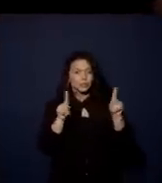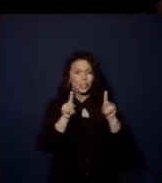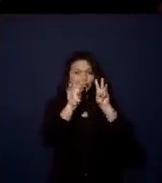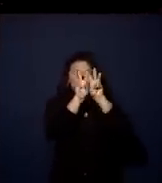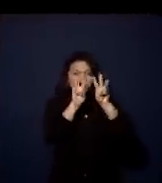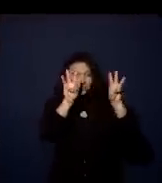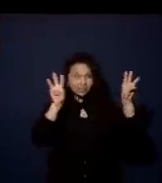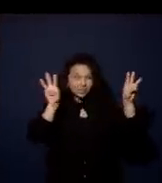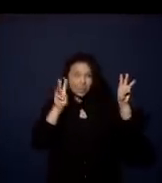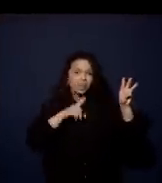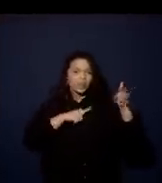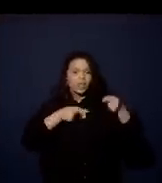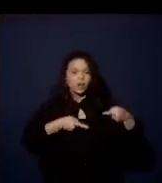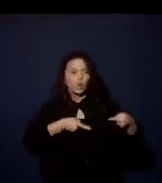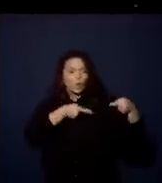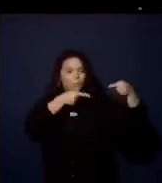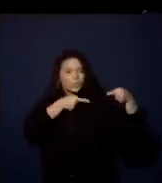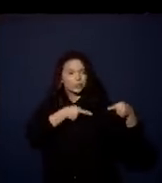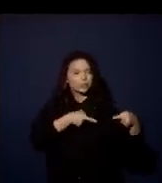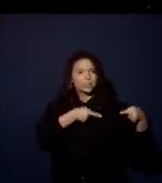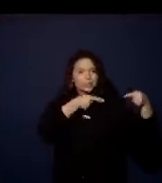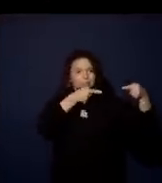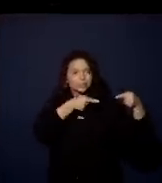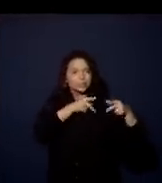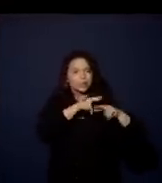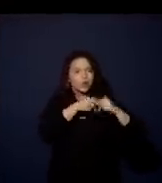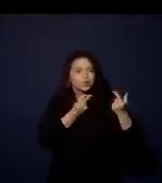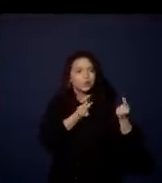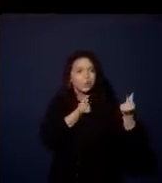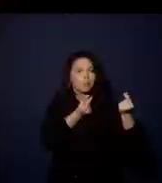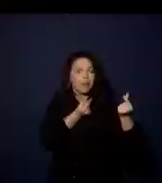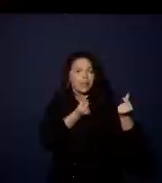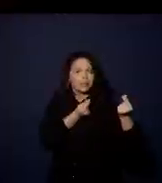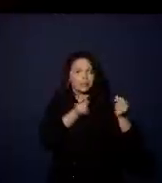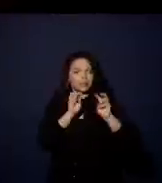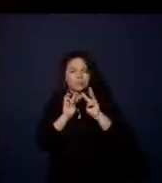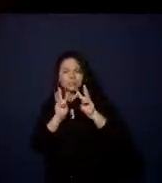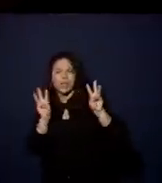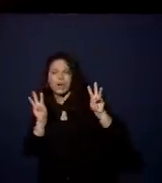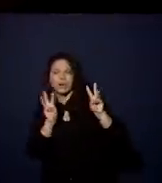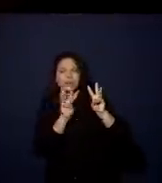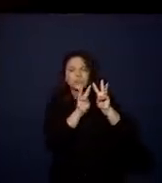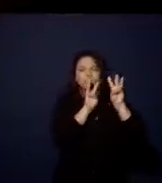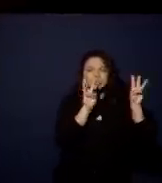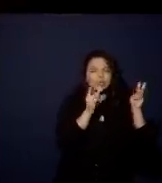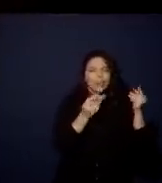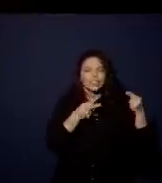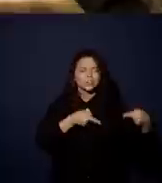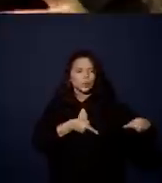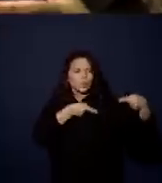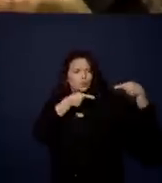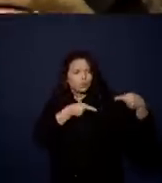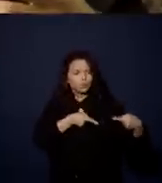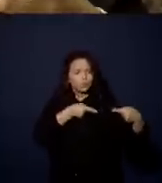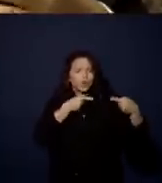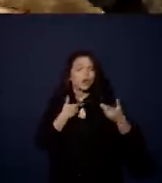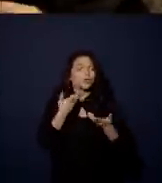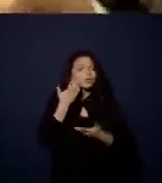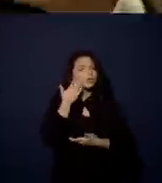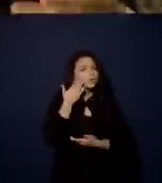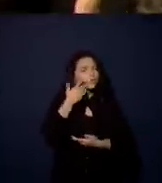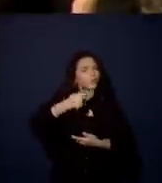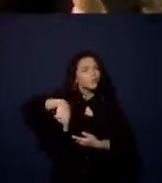teve esse desafio da competição de preço da do produto né que é comodizado Então queria escutar um pouco de vocês